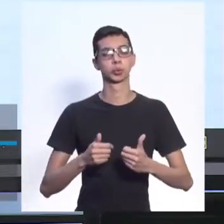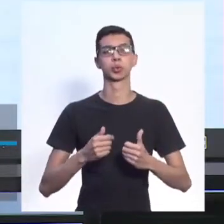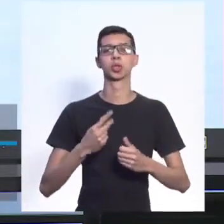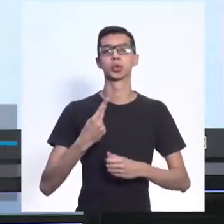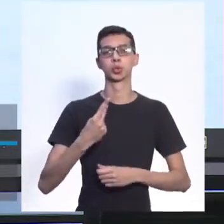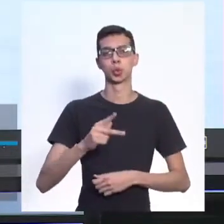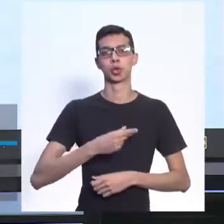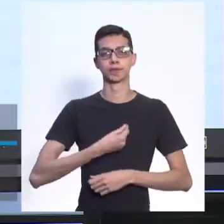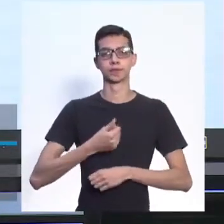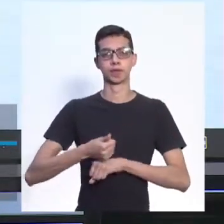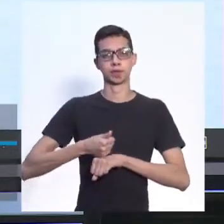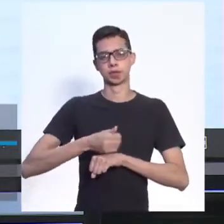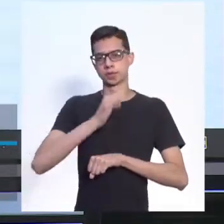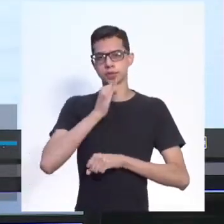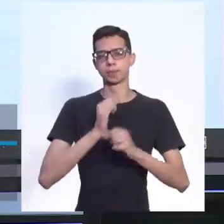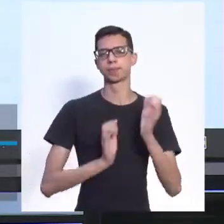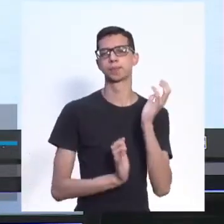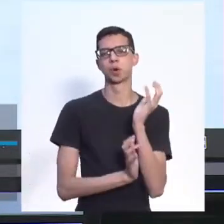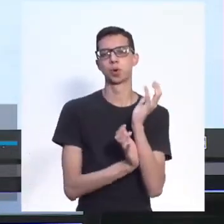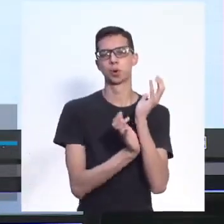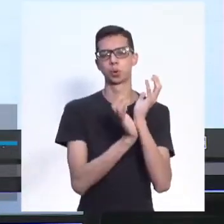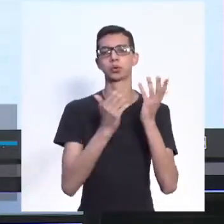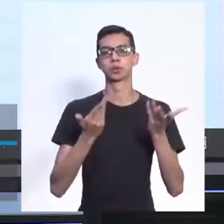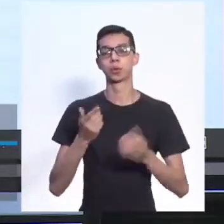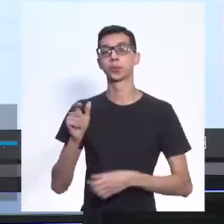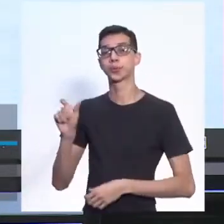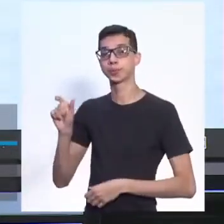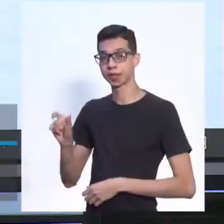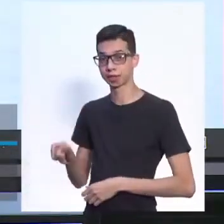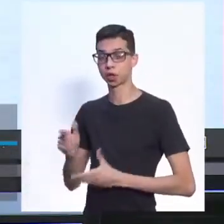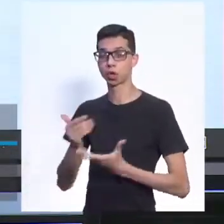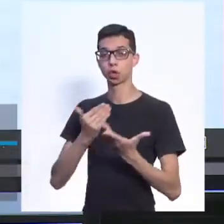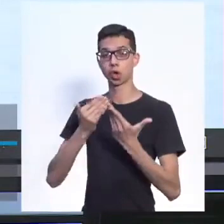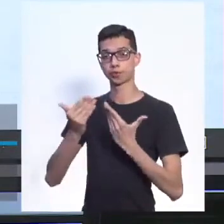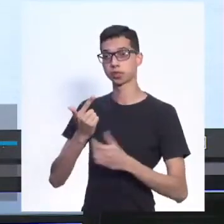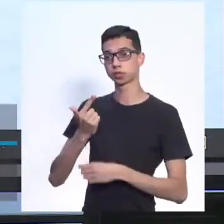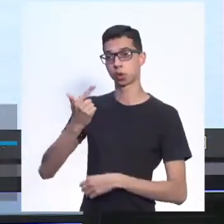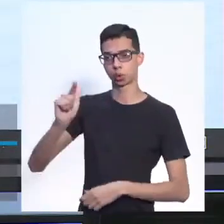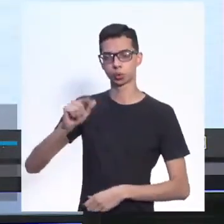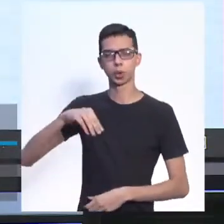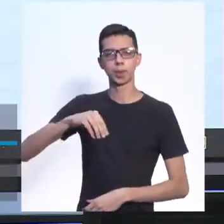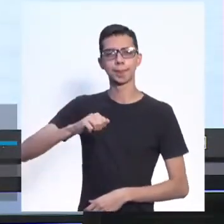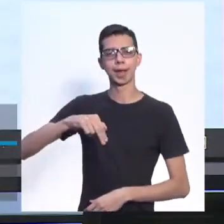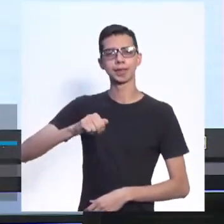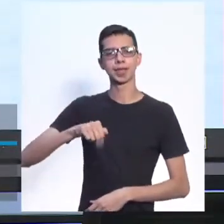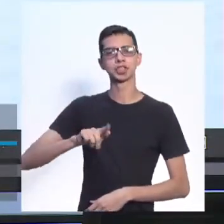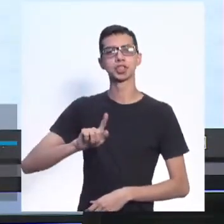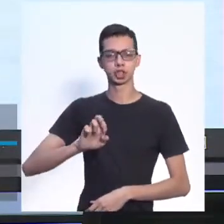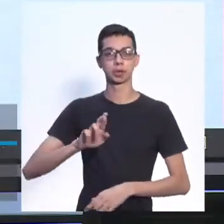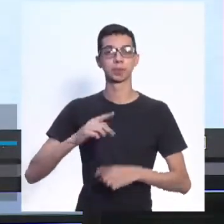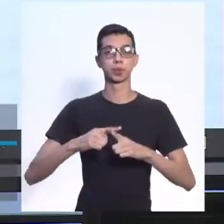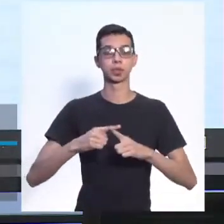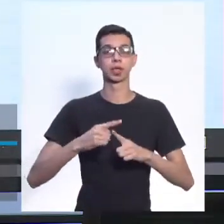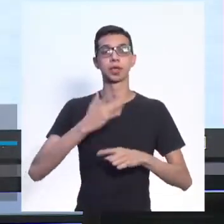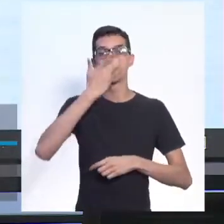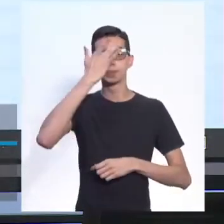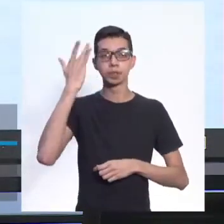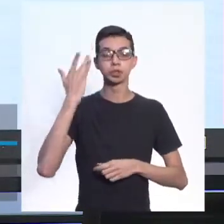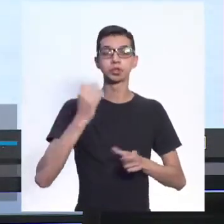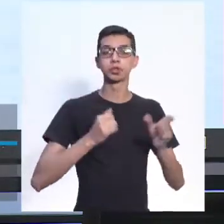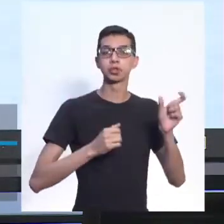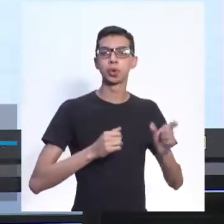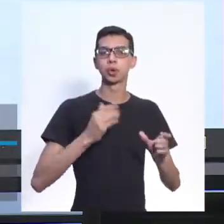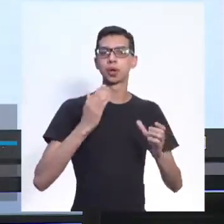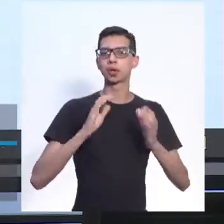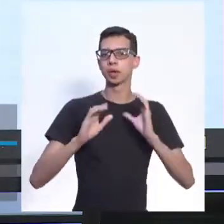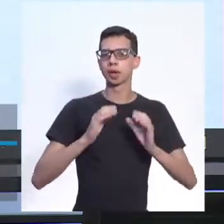agente ou empresário é ele que vai falar diretamente com o manager. Já para que o seu artista não sofra nenhum tipo, né, de problema. Inclusive, a parte jurídica, o